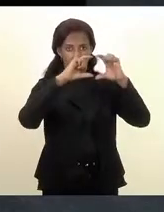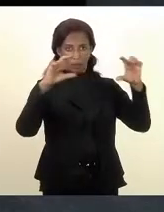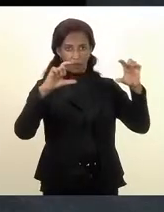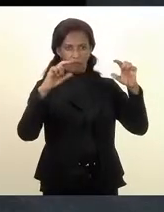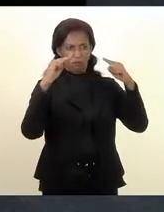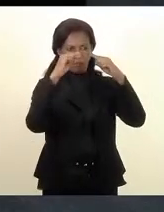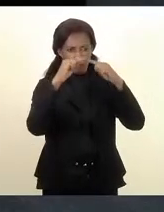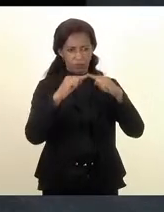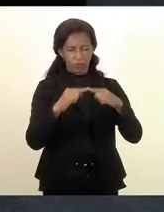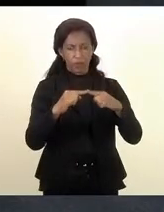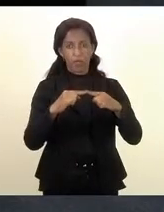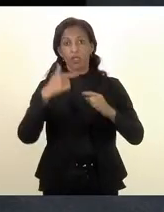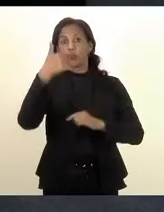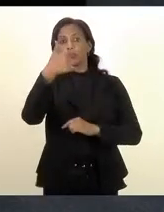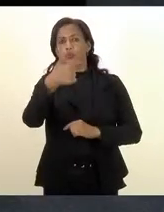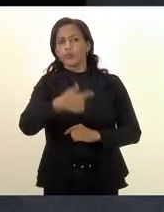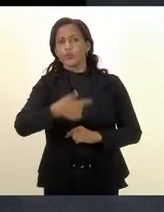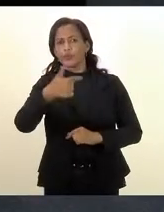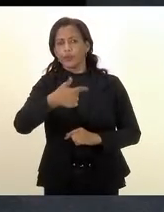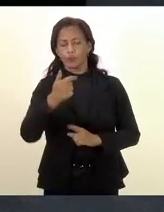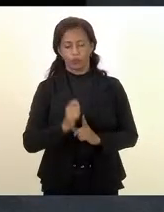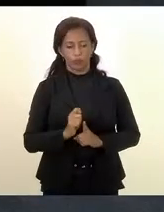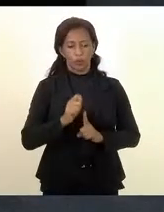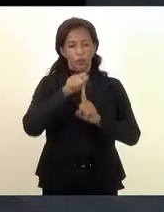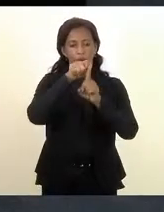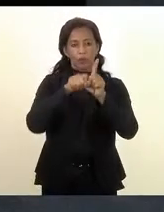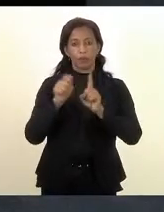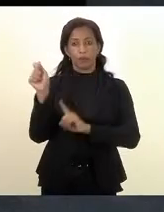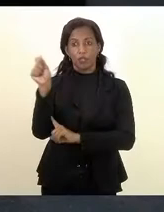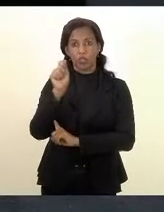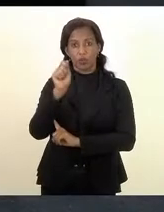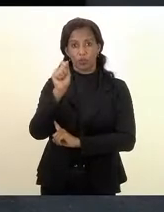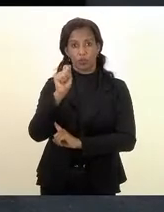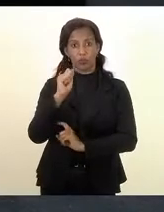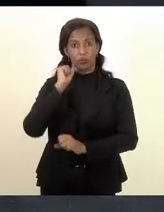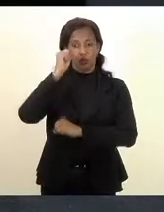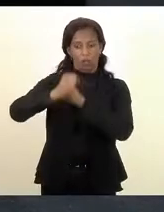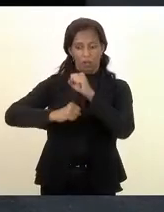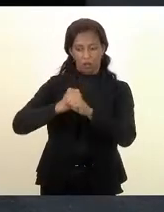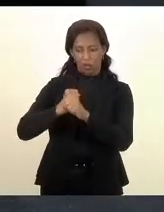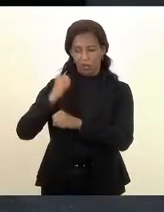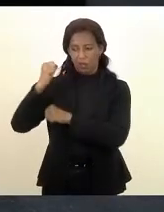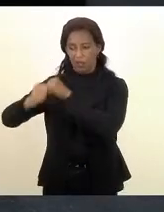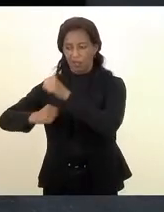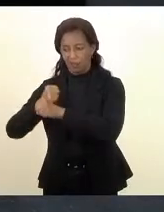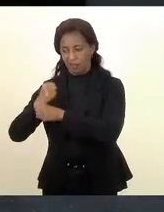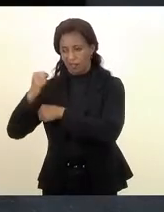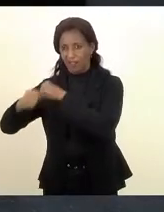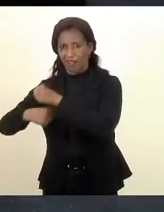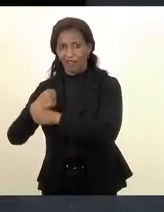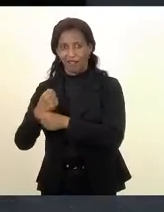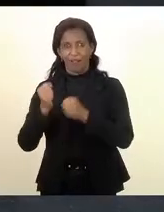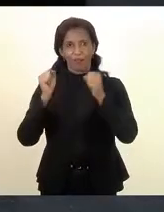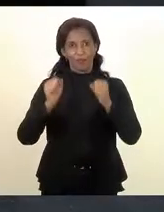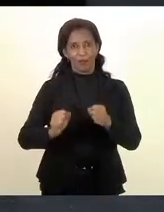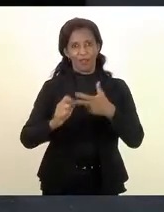correta aí no artigo 2 no mês de agosto de cada ano os poderes executivos